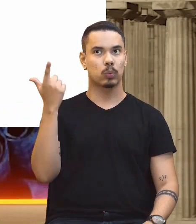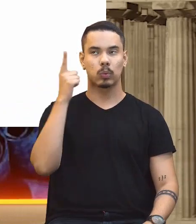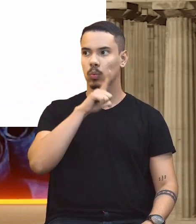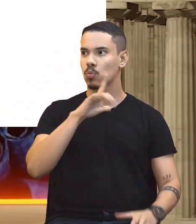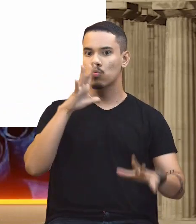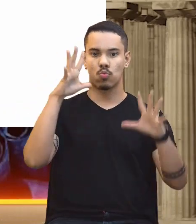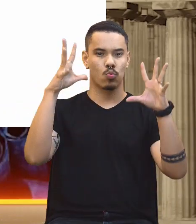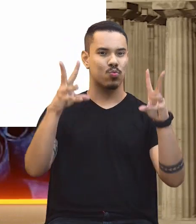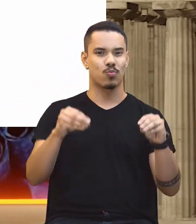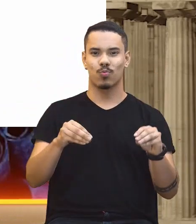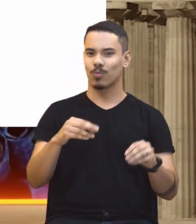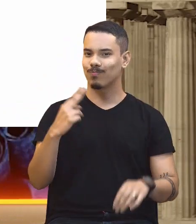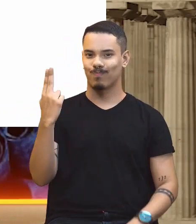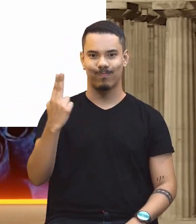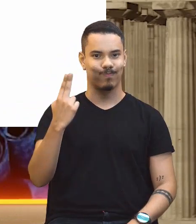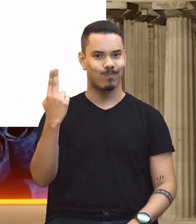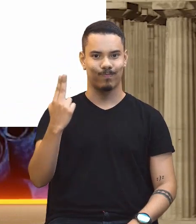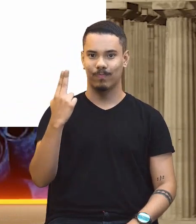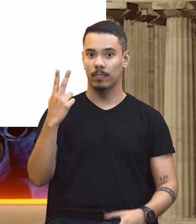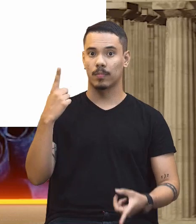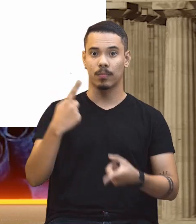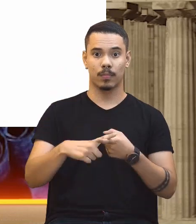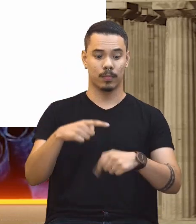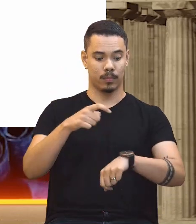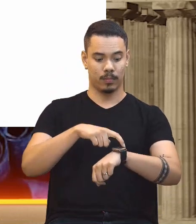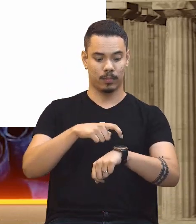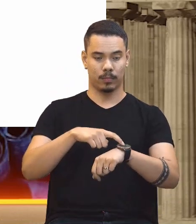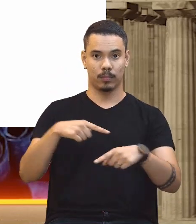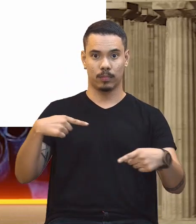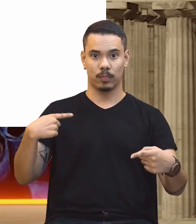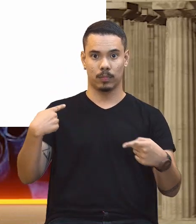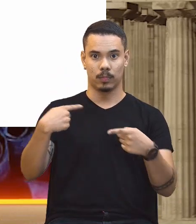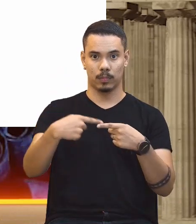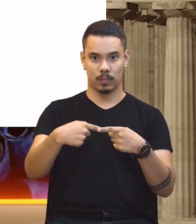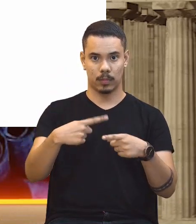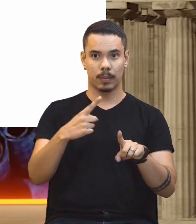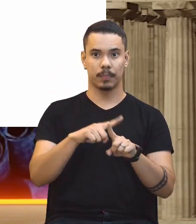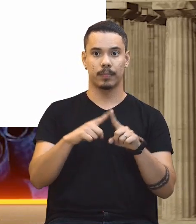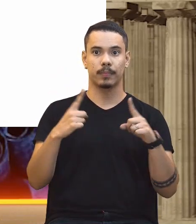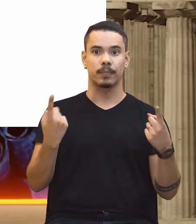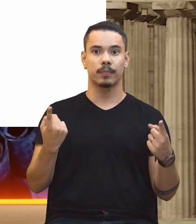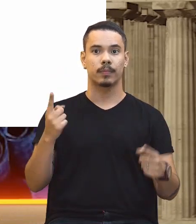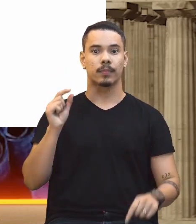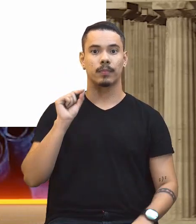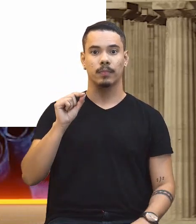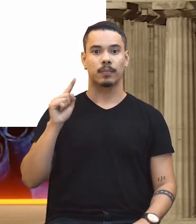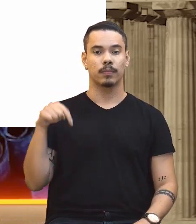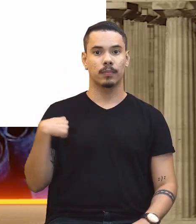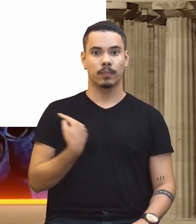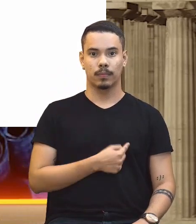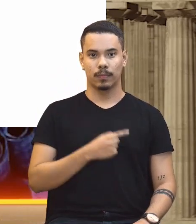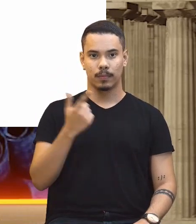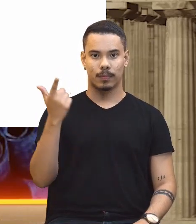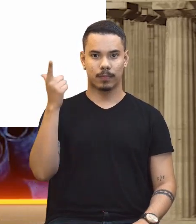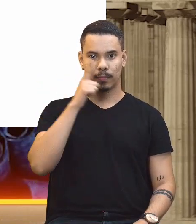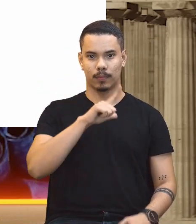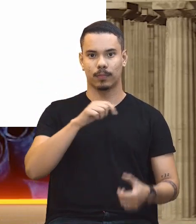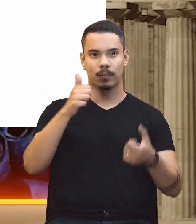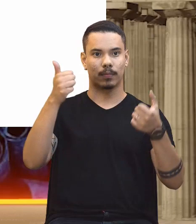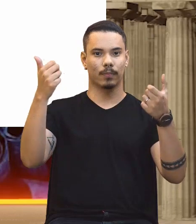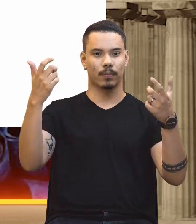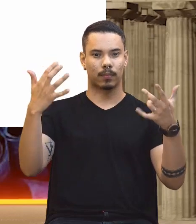gostaria de trabalhar, até porque o tempo é curto. Mas o que a gente consegue trabalhar com vocês, a